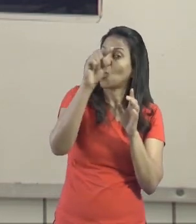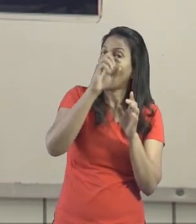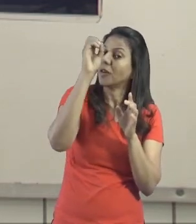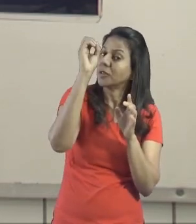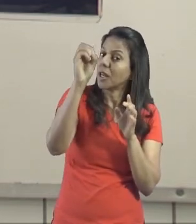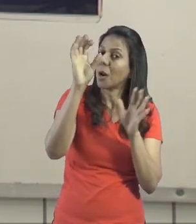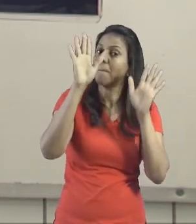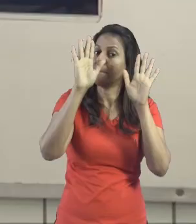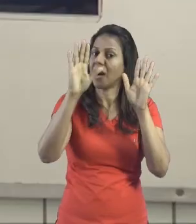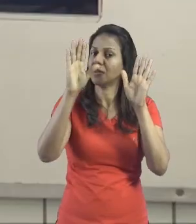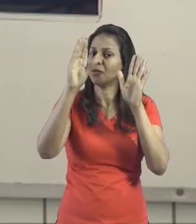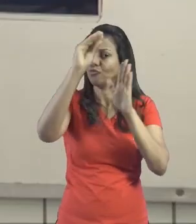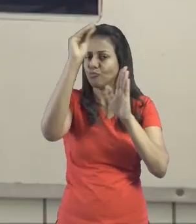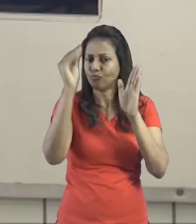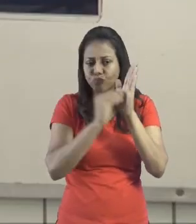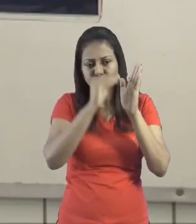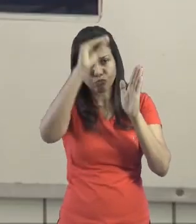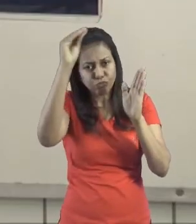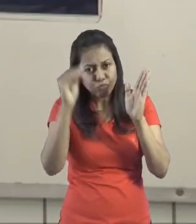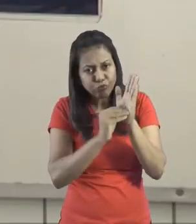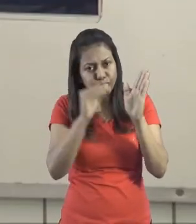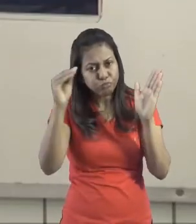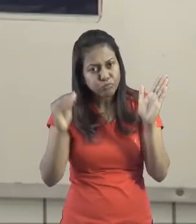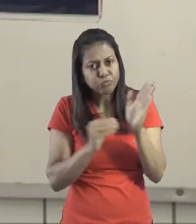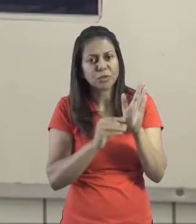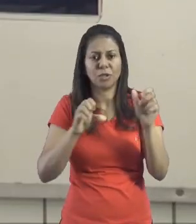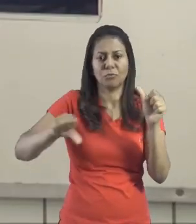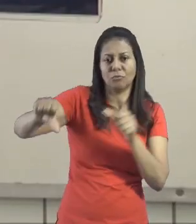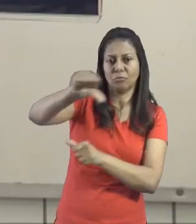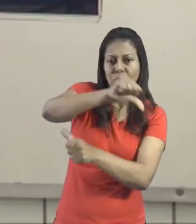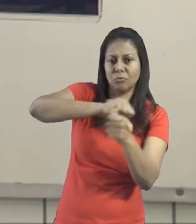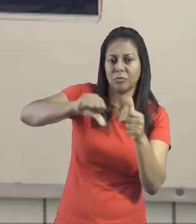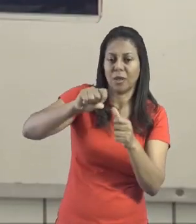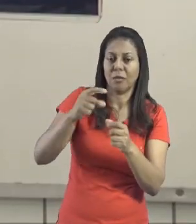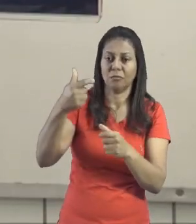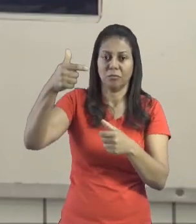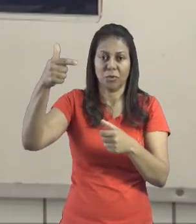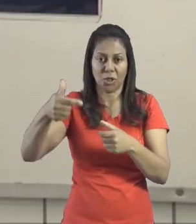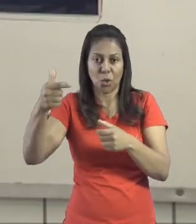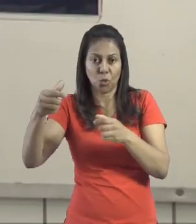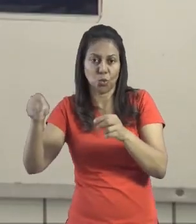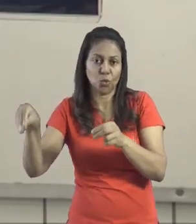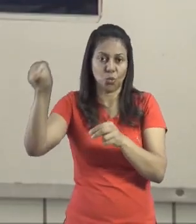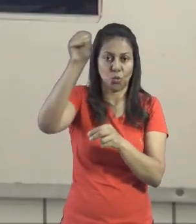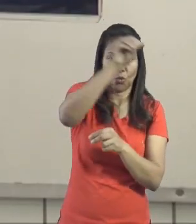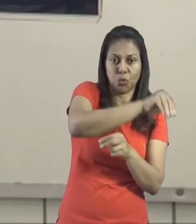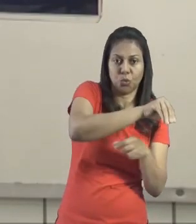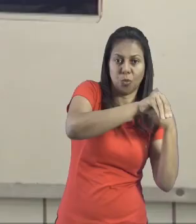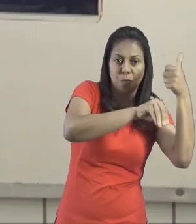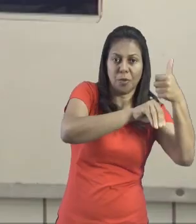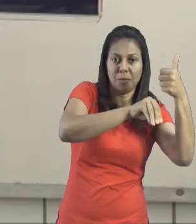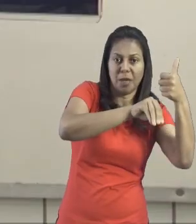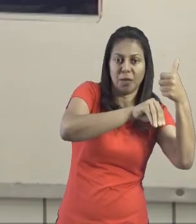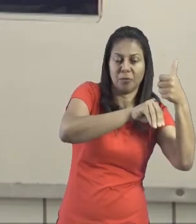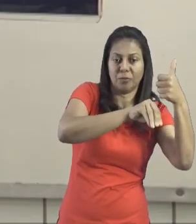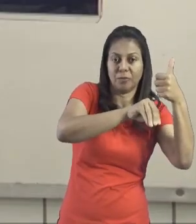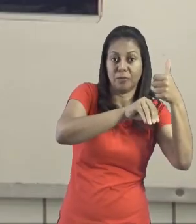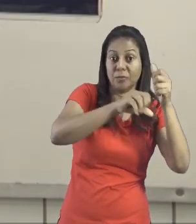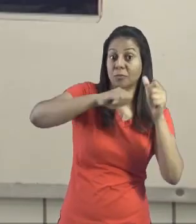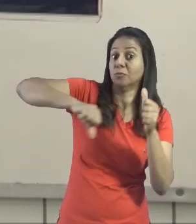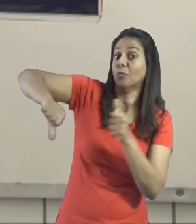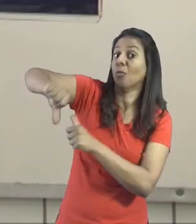vamos trazer tudo que está para o segundo membro para o primeiro membro. Só que quando nós trouxermos, lembre-se, eles vão mudar